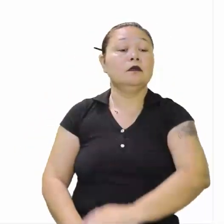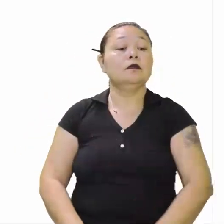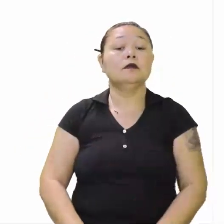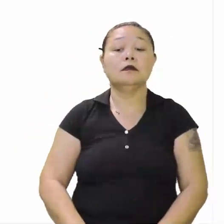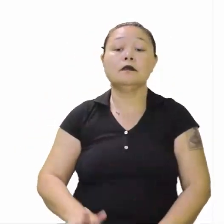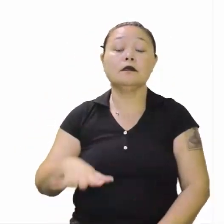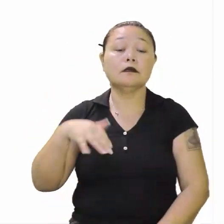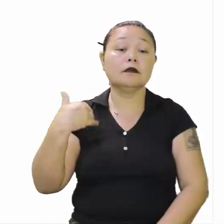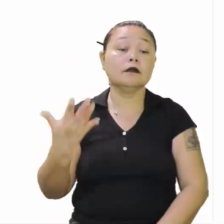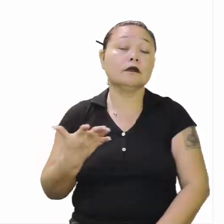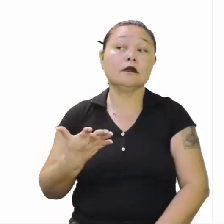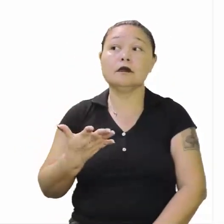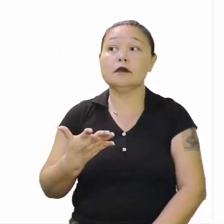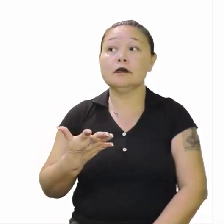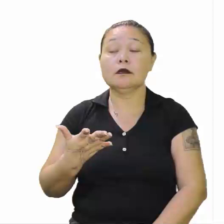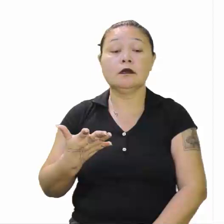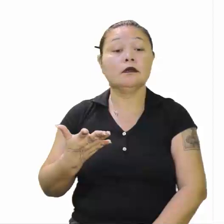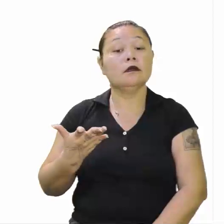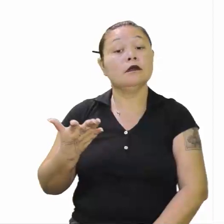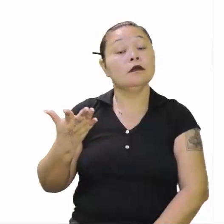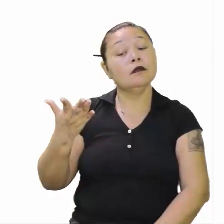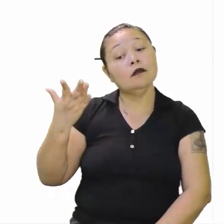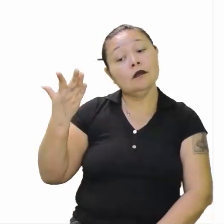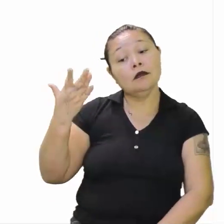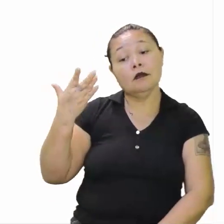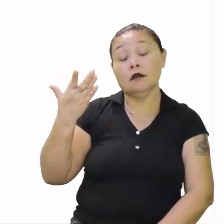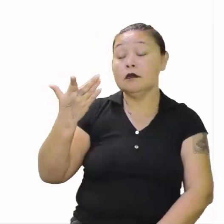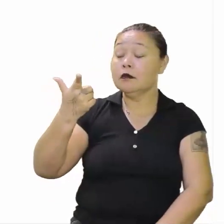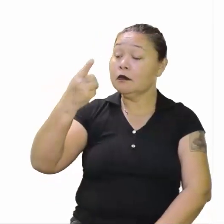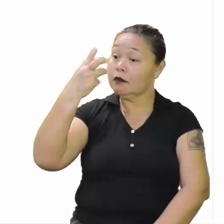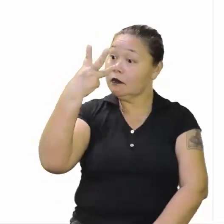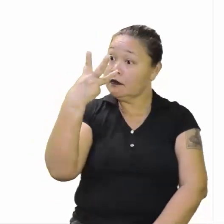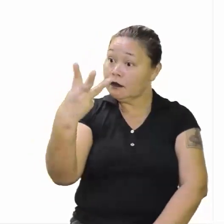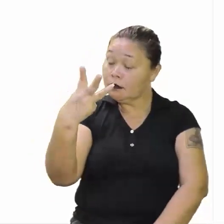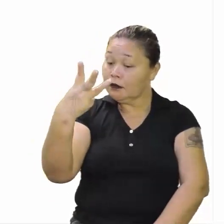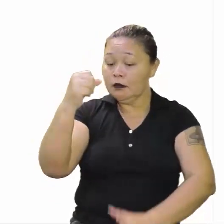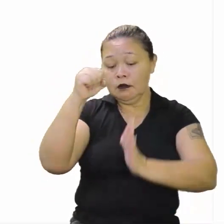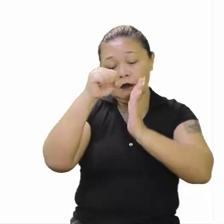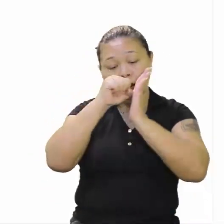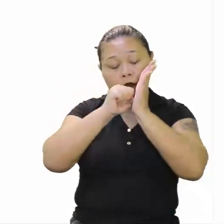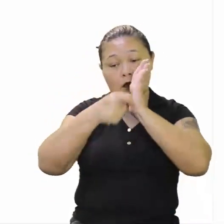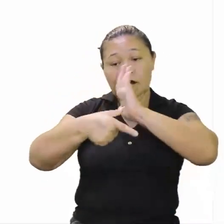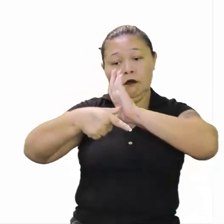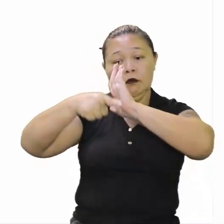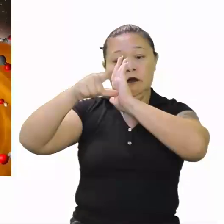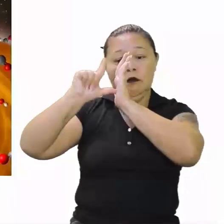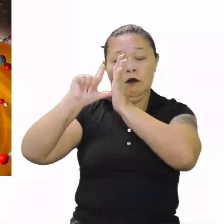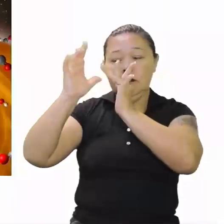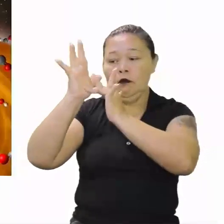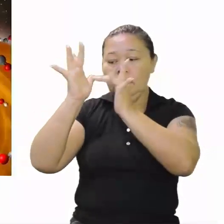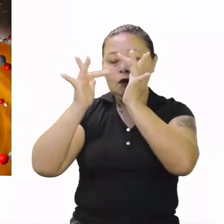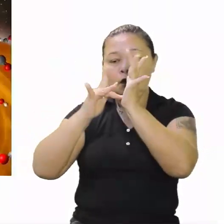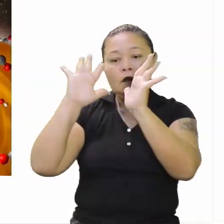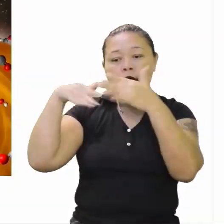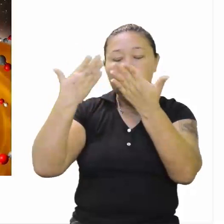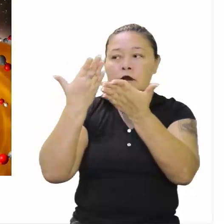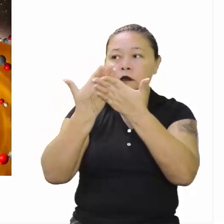Então, 3 séculos antes de Cristo já se estudava a alquimia.